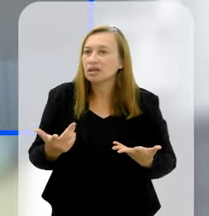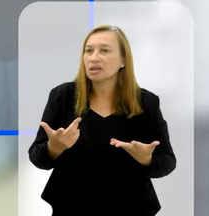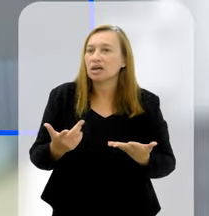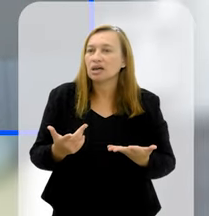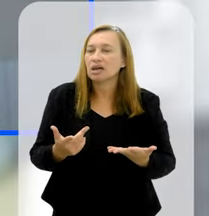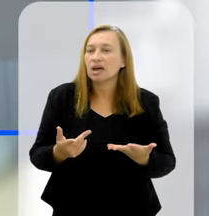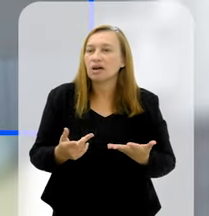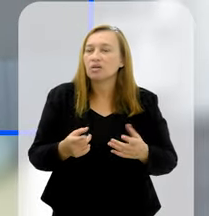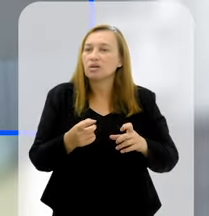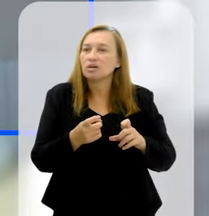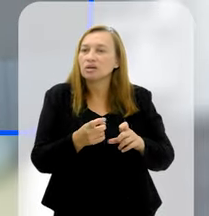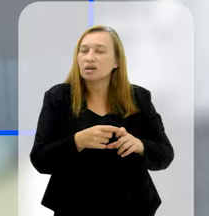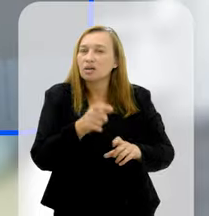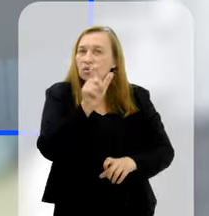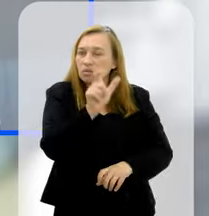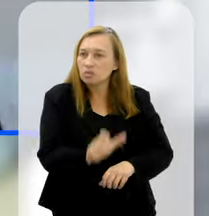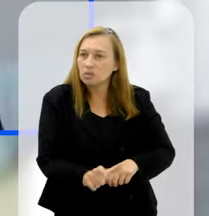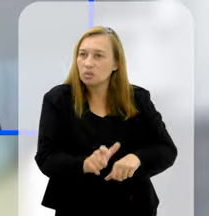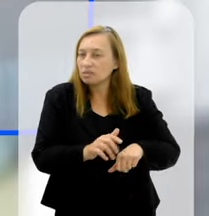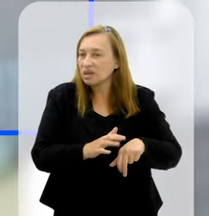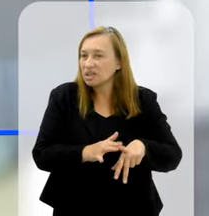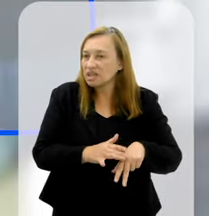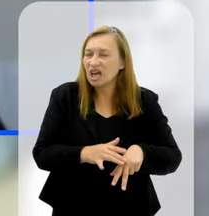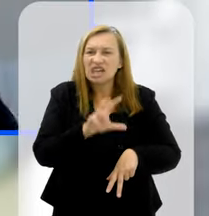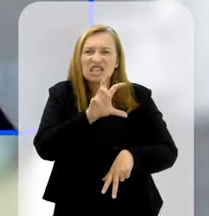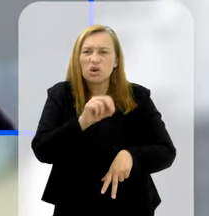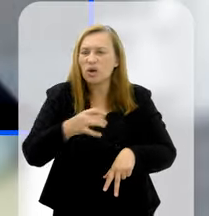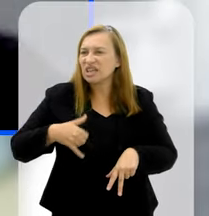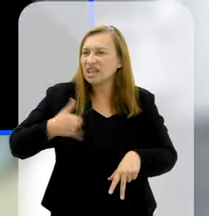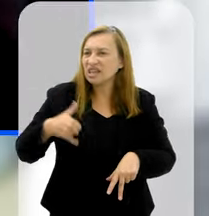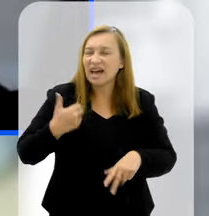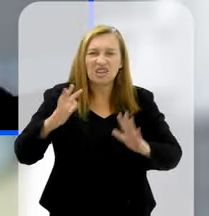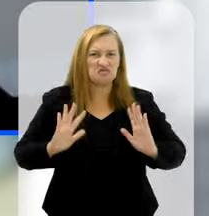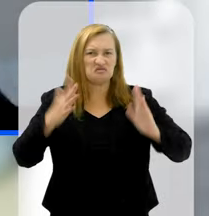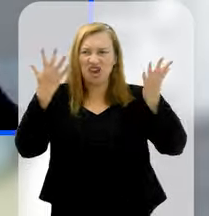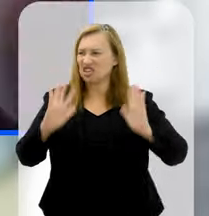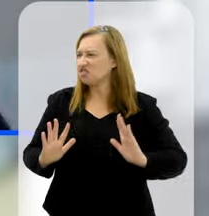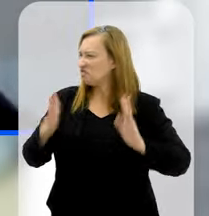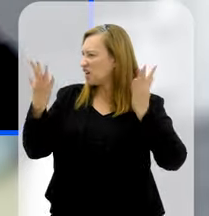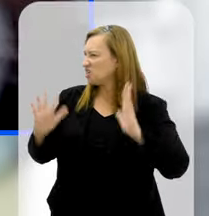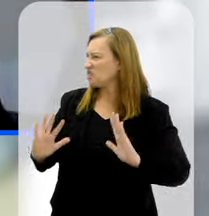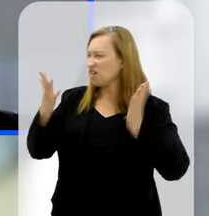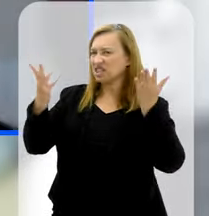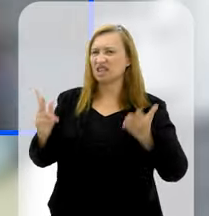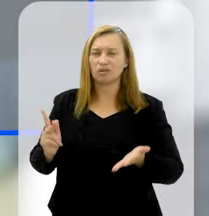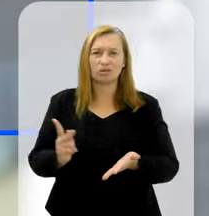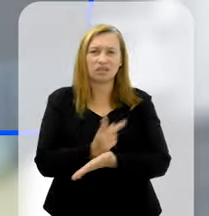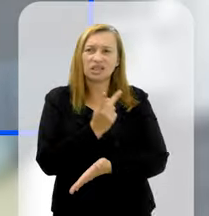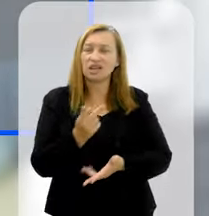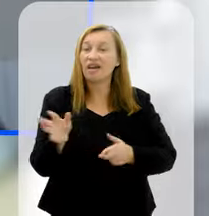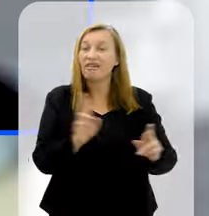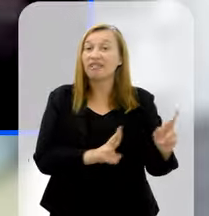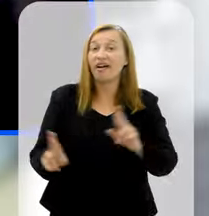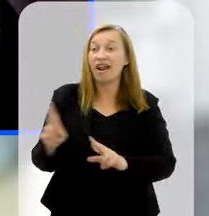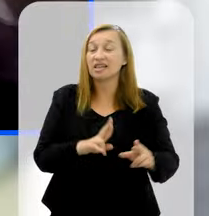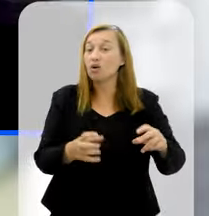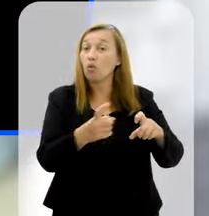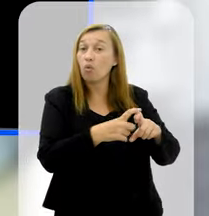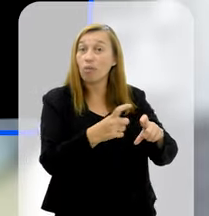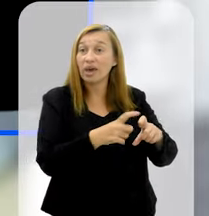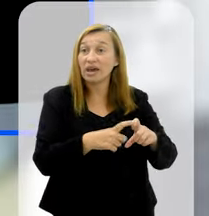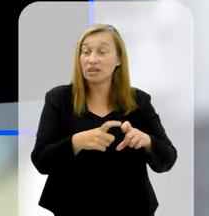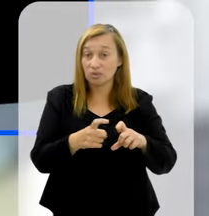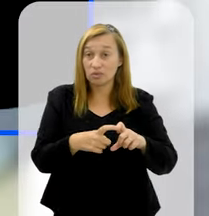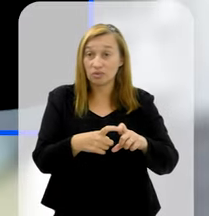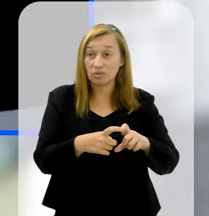acompanha um paciente por 50 anos. São festas que acontecem, né, dessa relação de 50